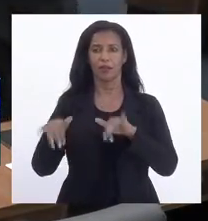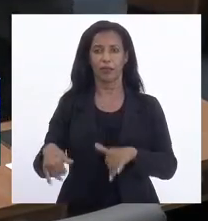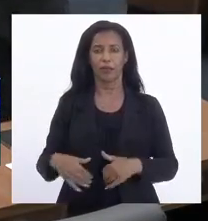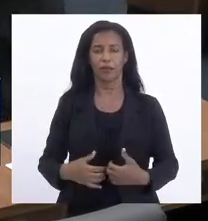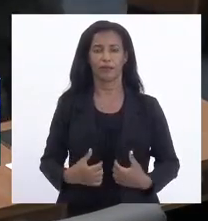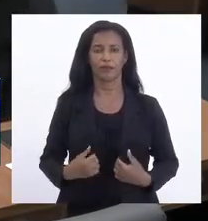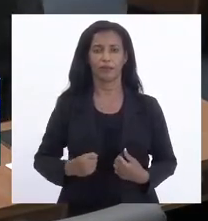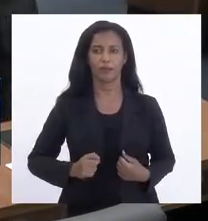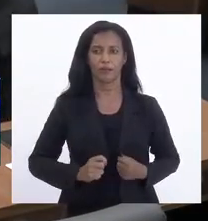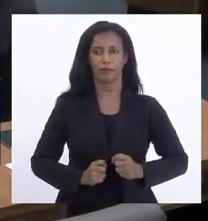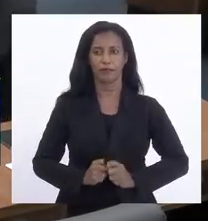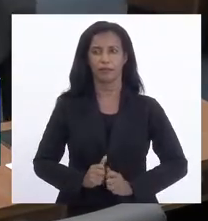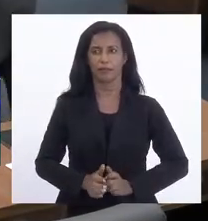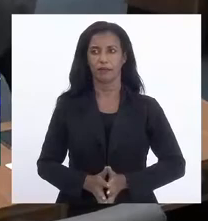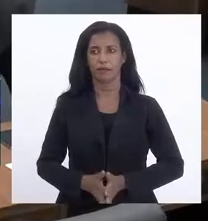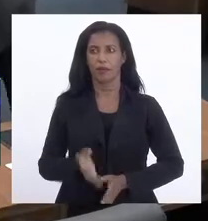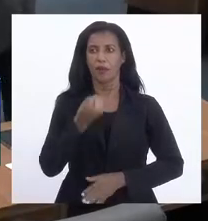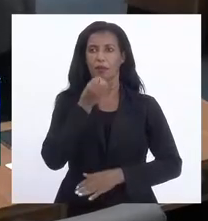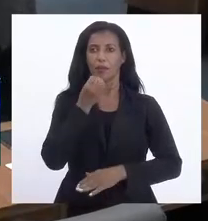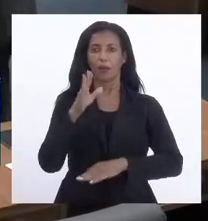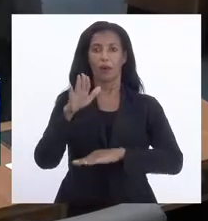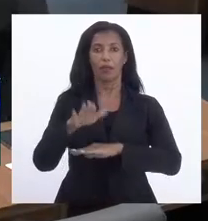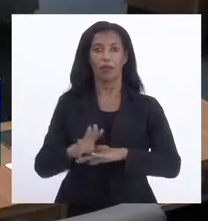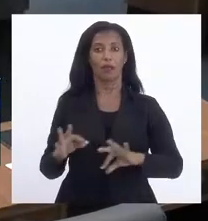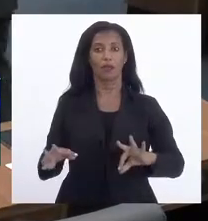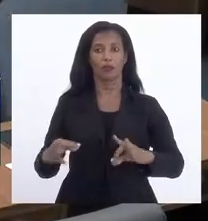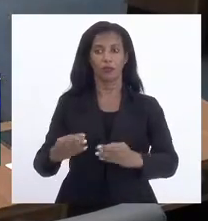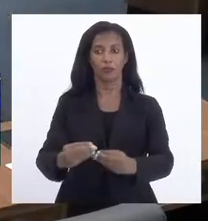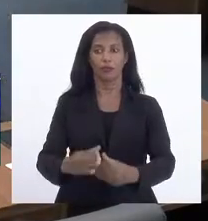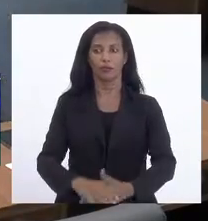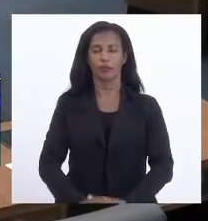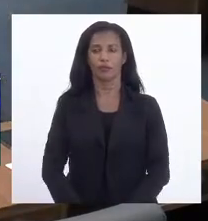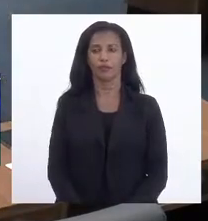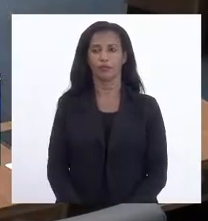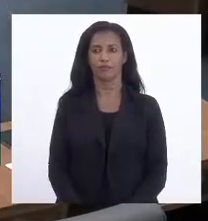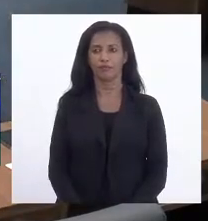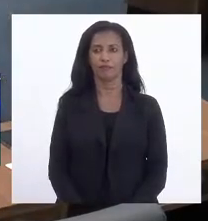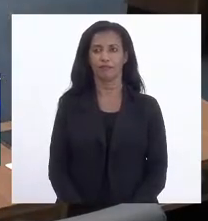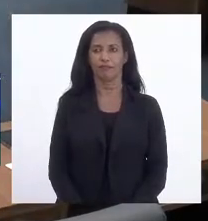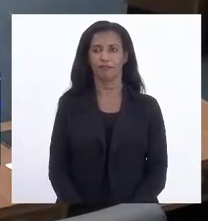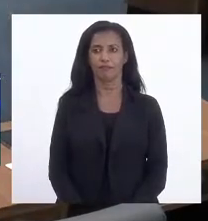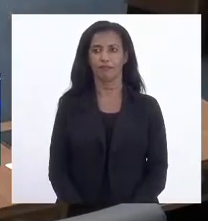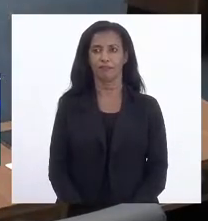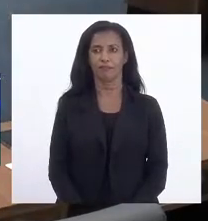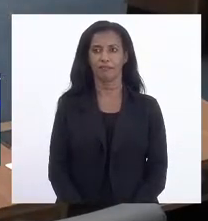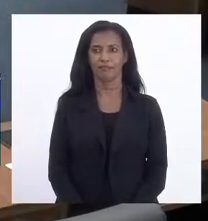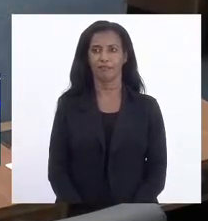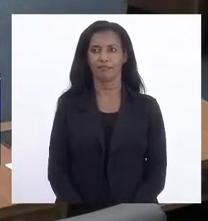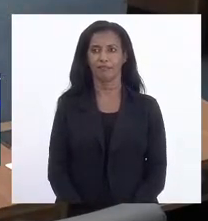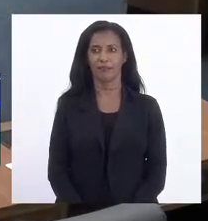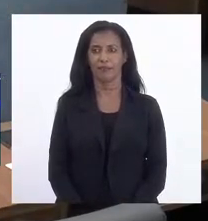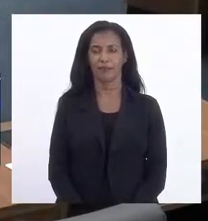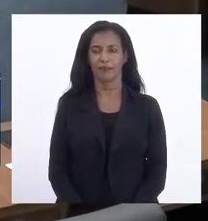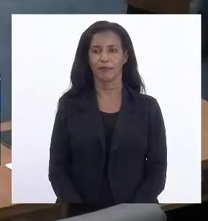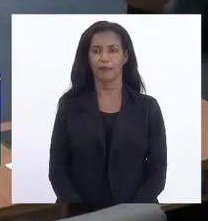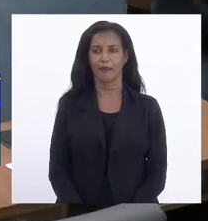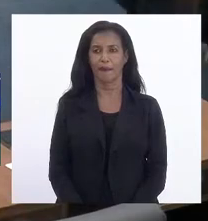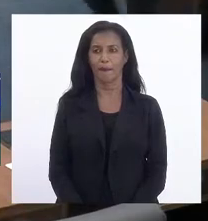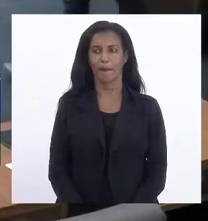final. Boa tarde a todas e todos. Até amanhã. Logo mais teremos bodas.